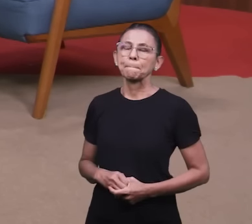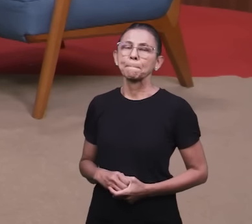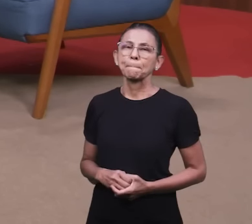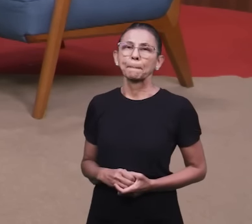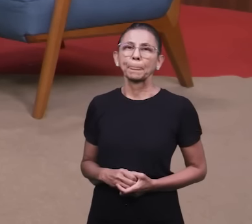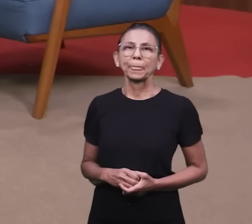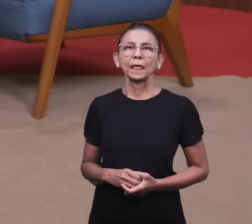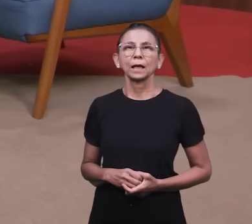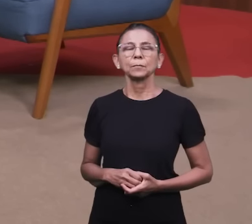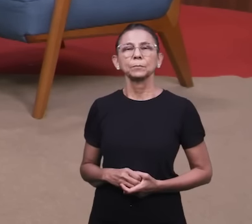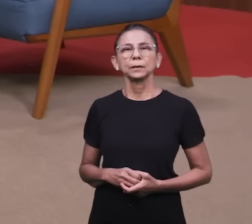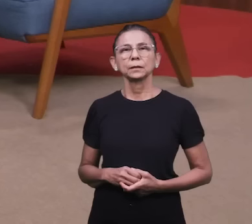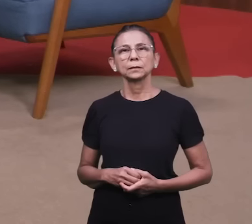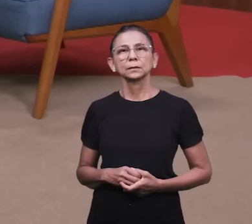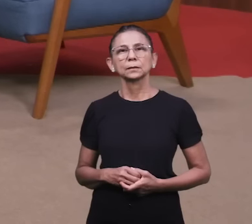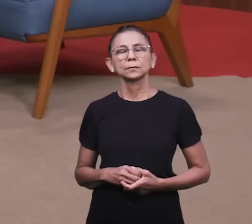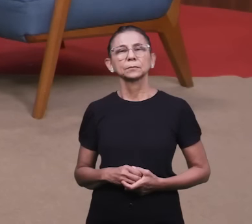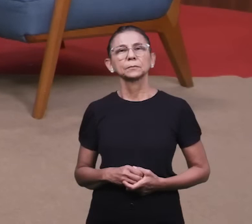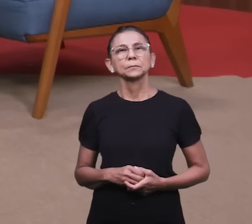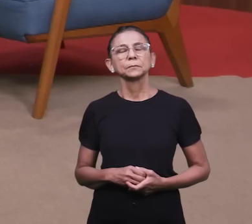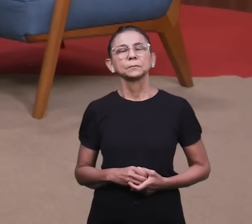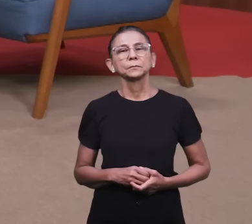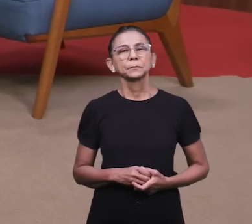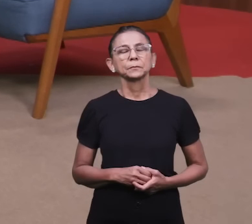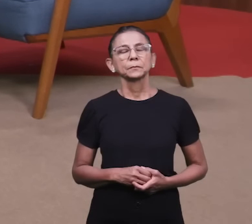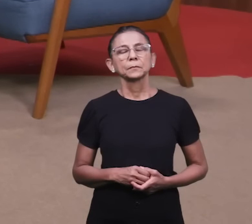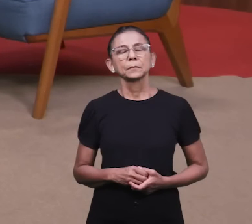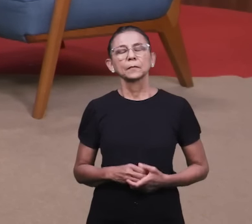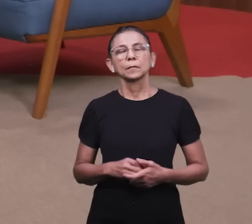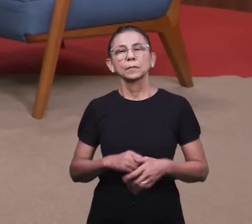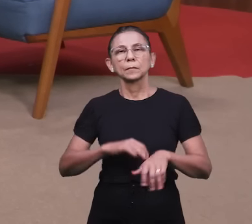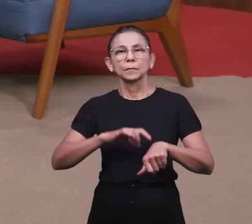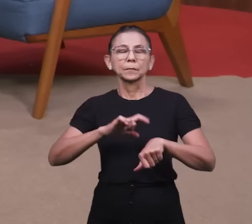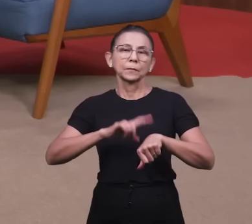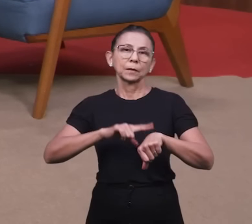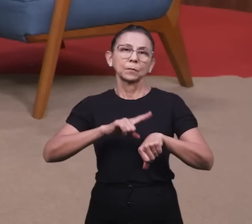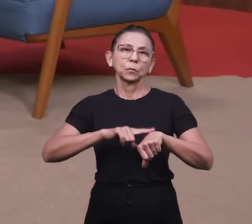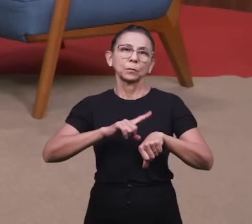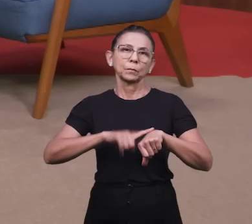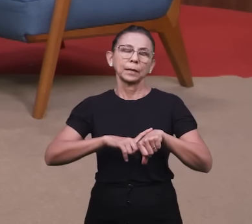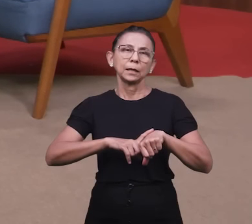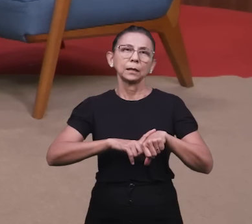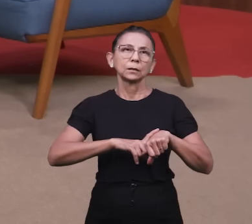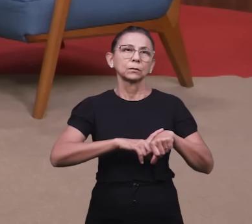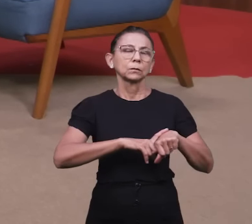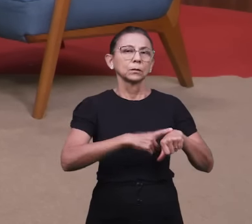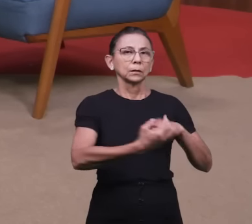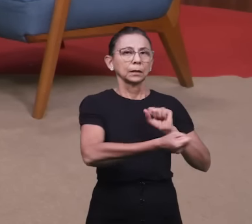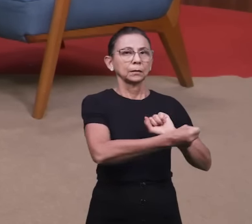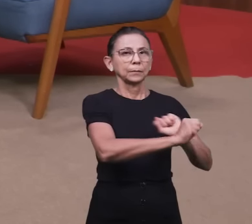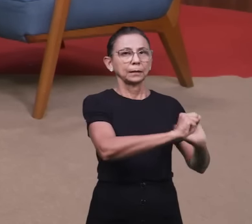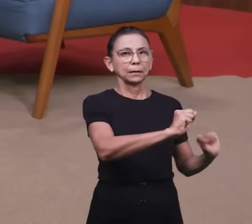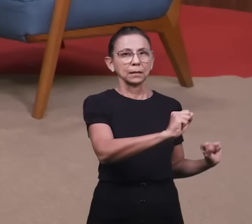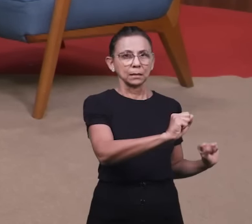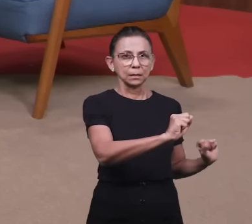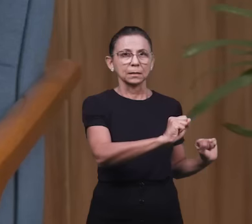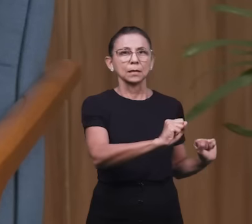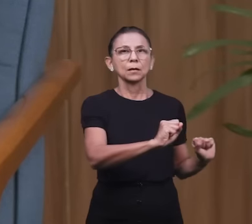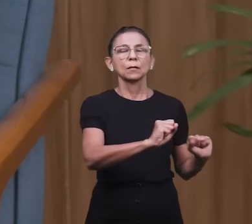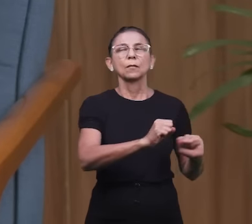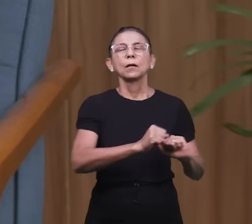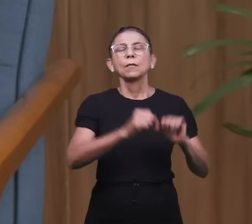mas esse momento da saída é de uma profundidade